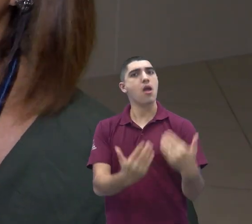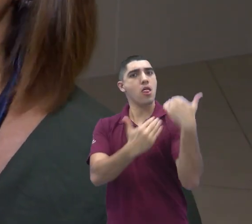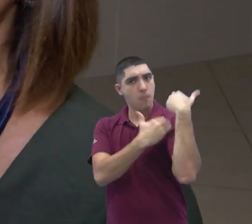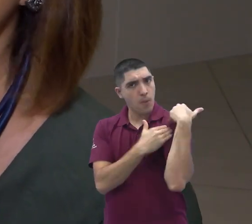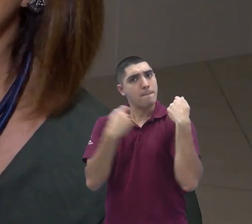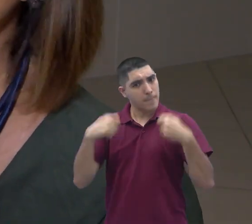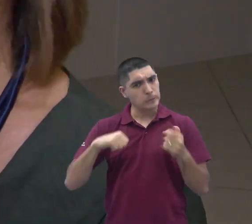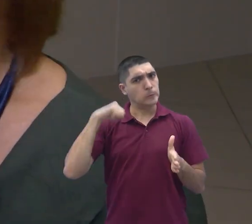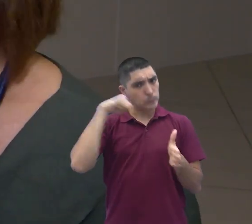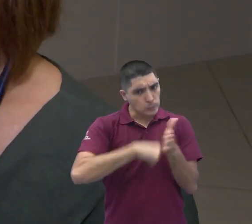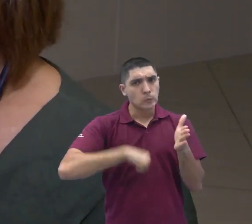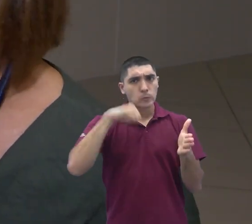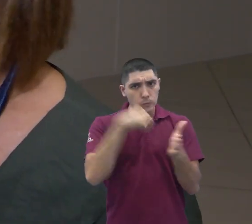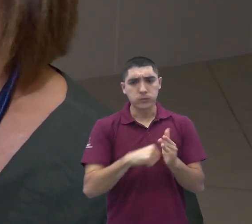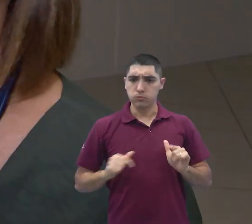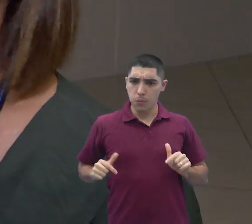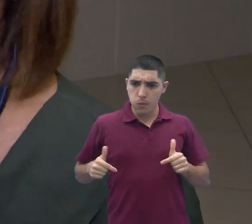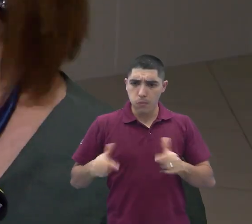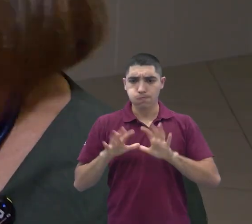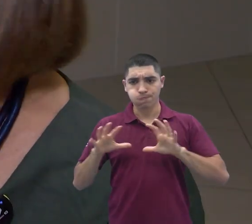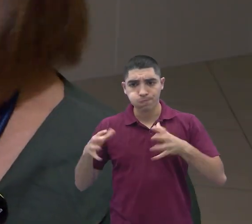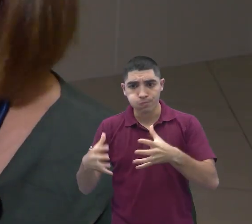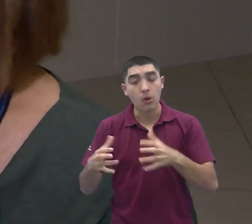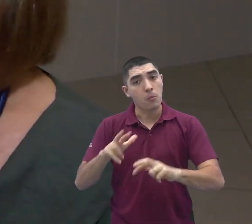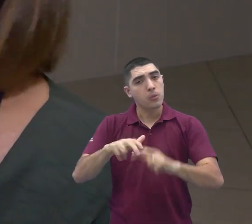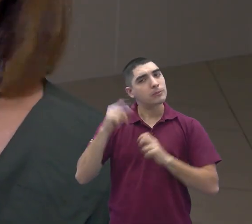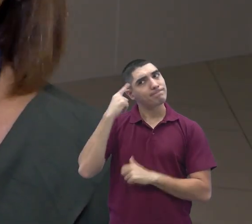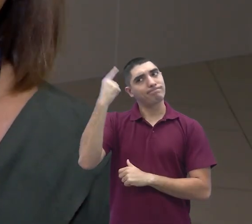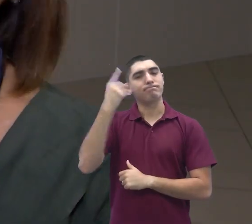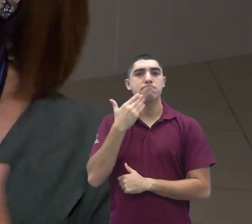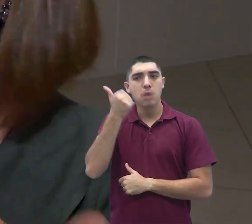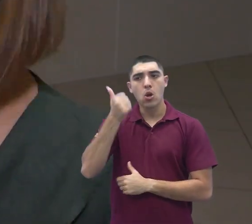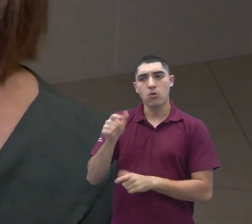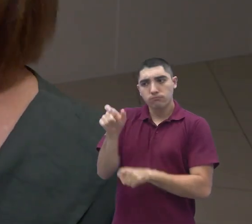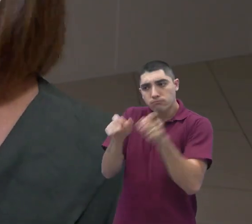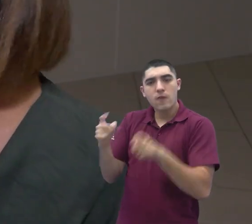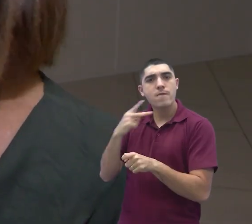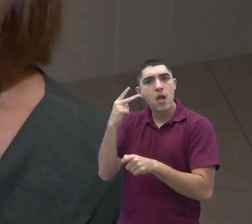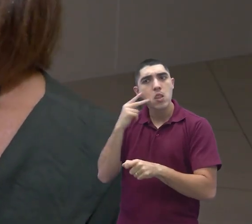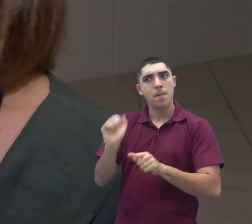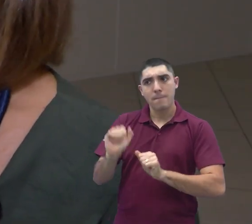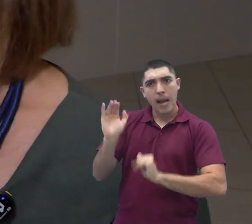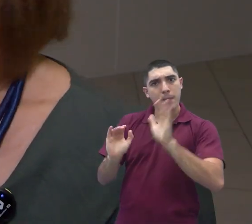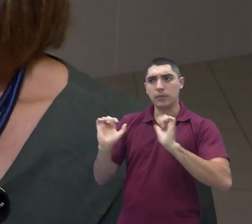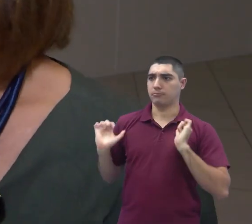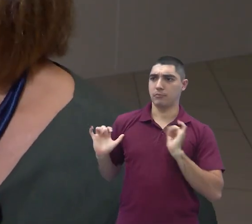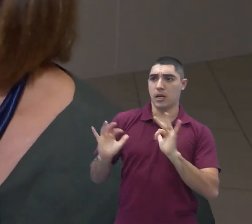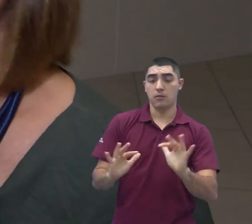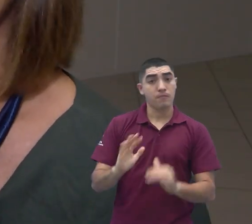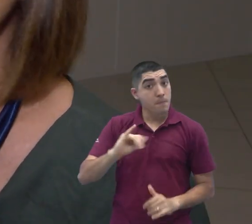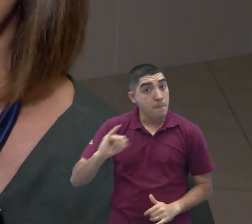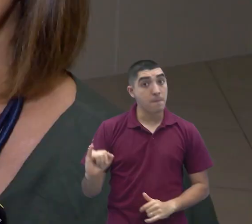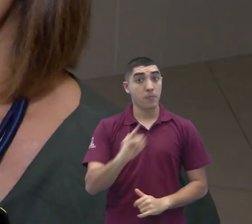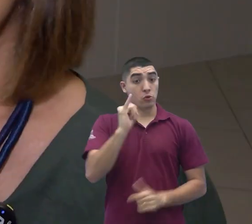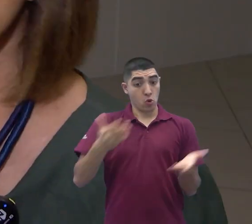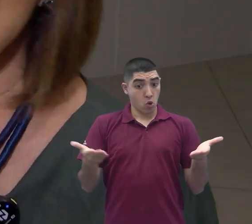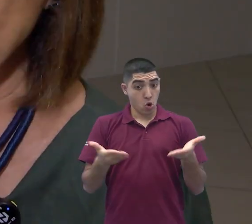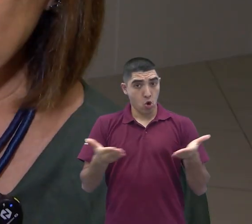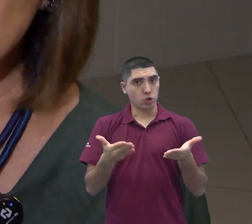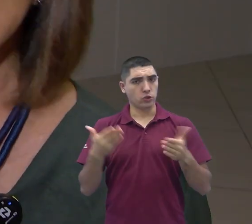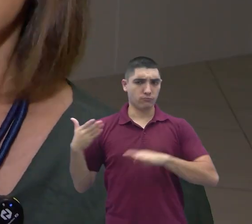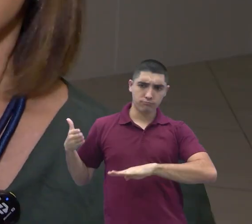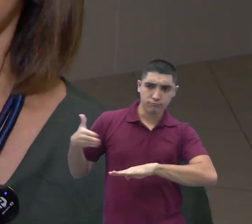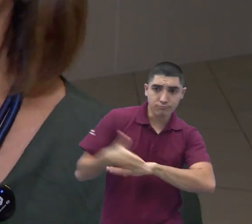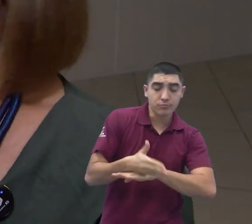que assumir essa luta contra a violência. E é por isso que a gente propôs uma comissão mais ampla. E foi bastante importante a gente